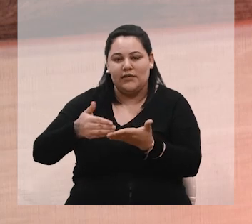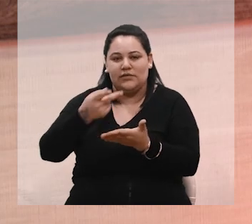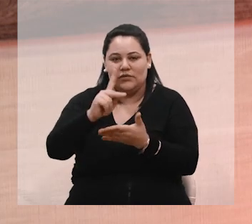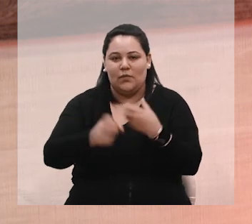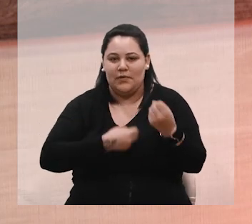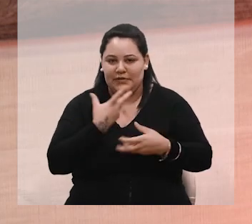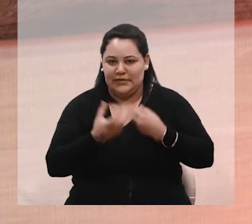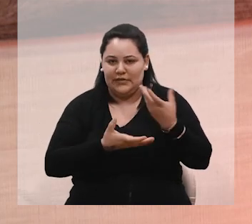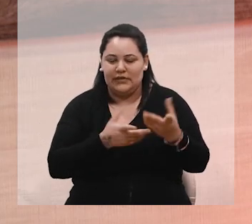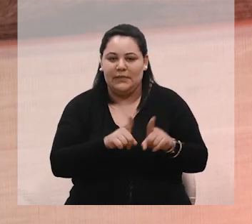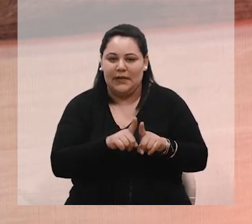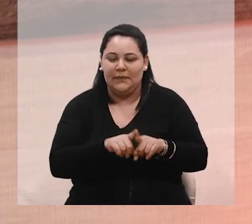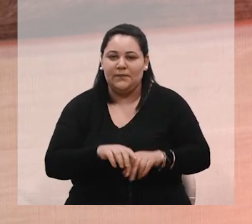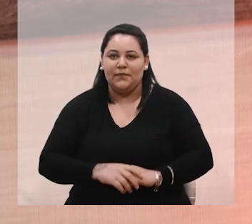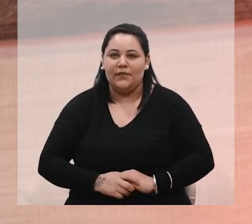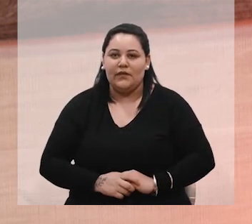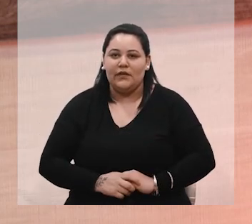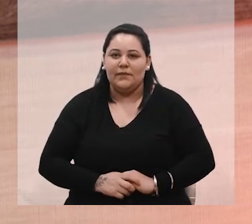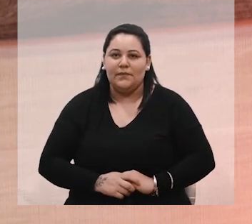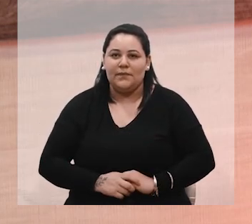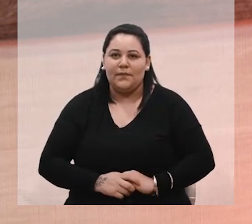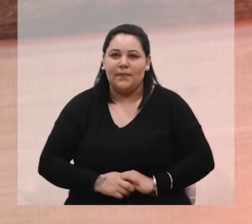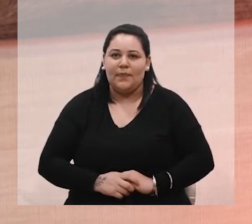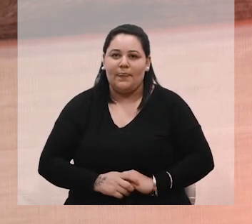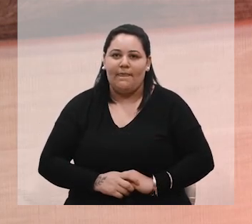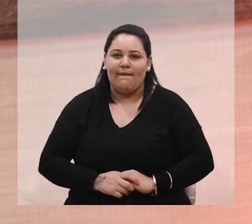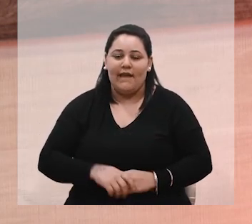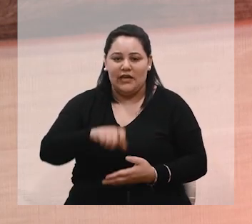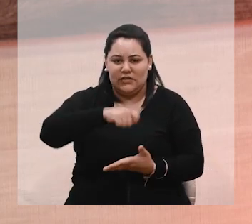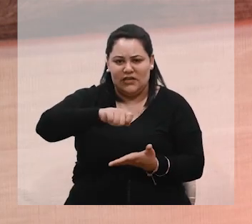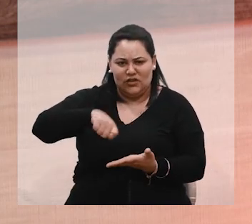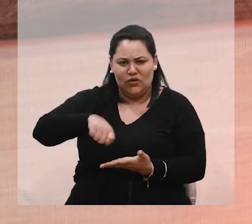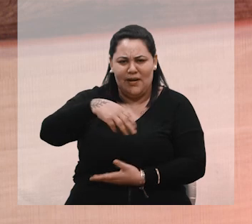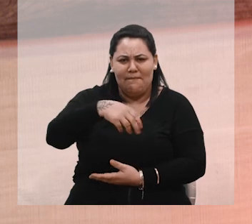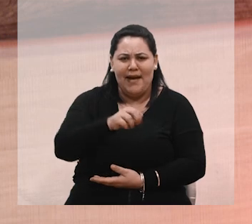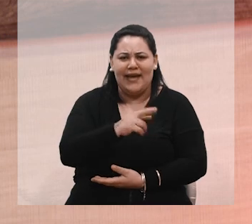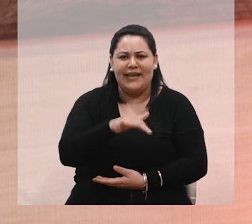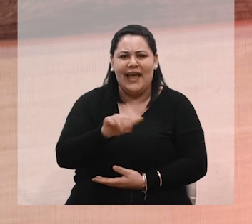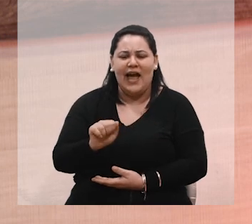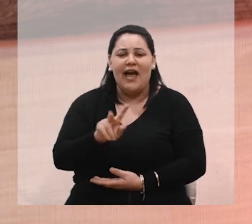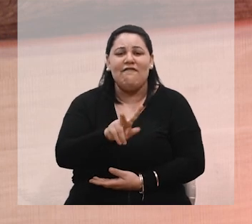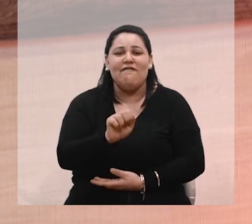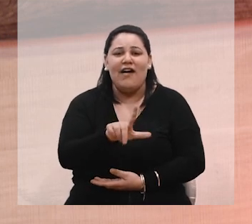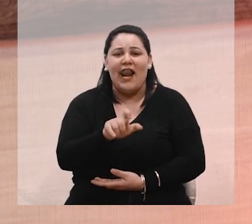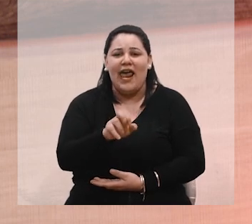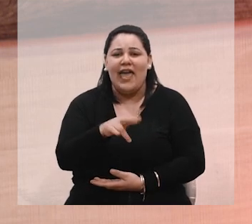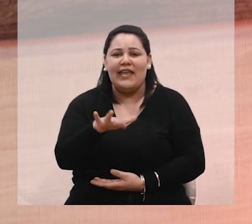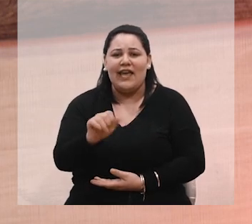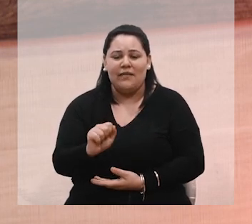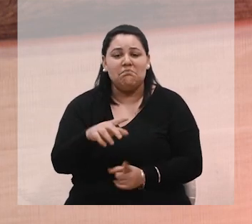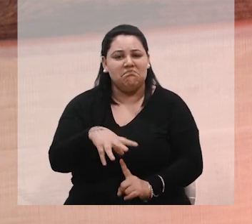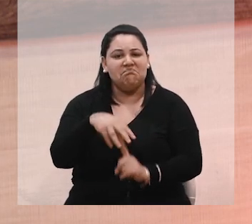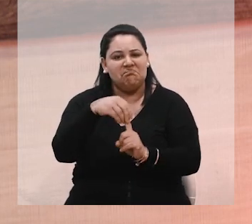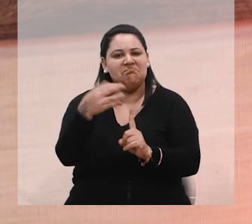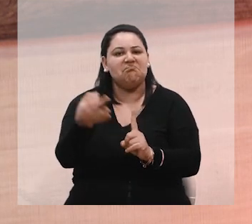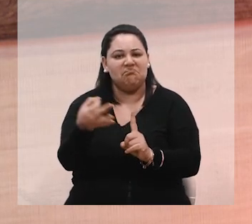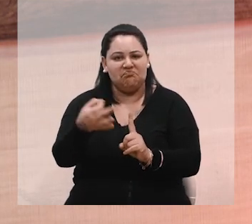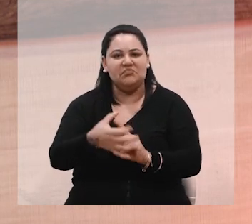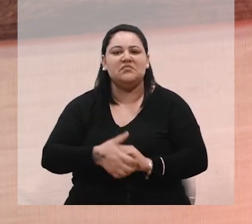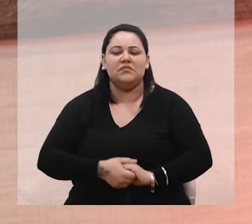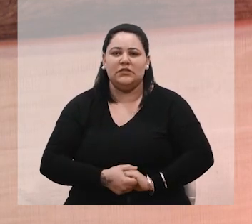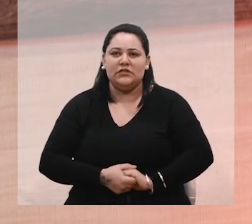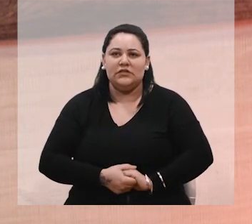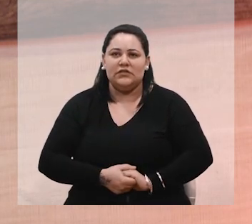na tua poesia, a escritora Maria Valéria Rezende, grande referência,